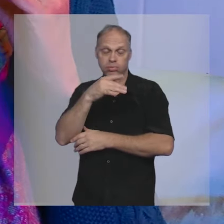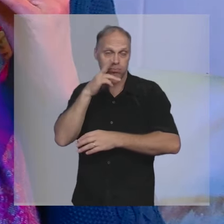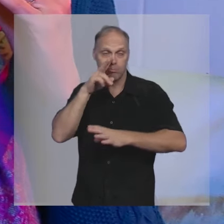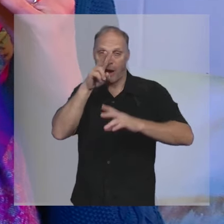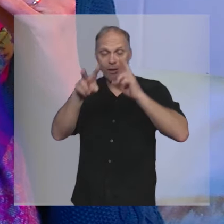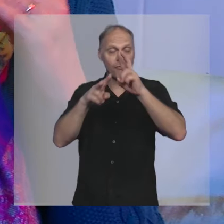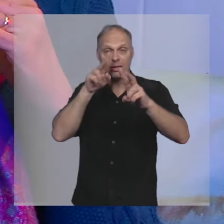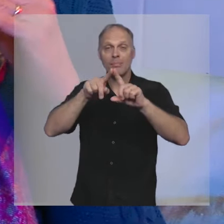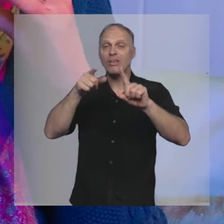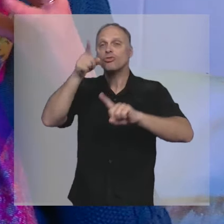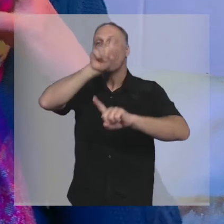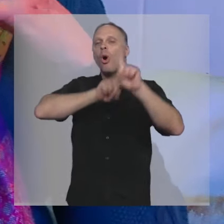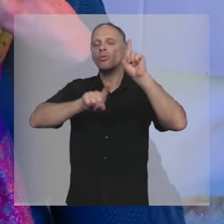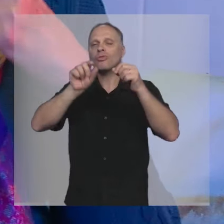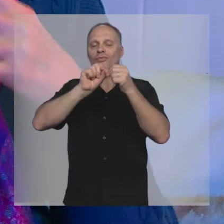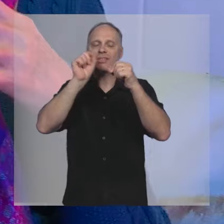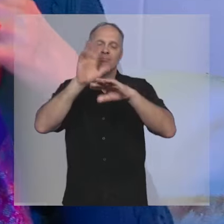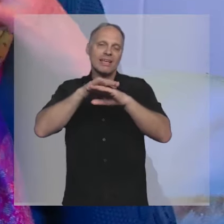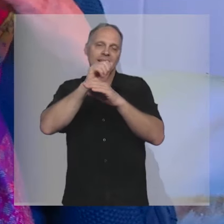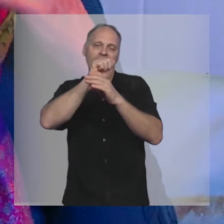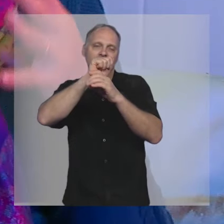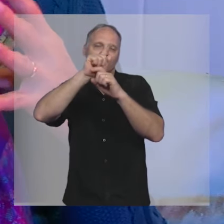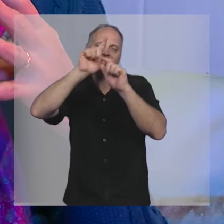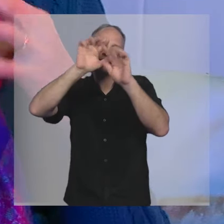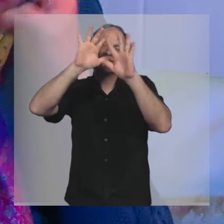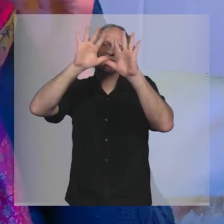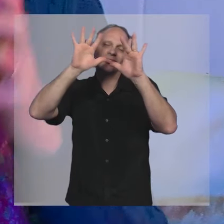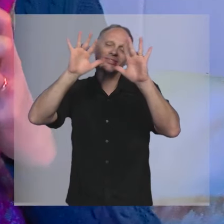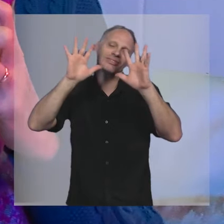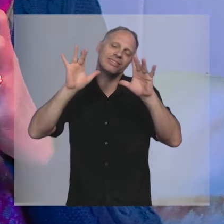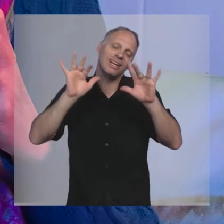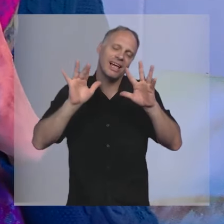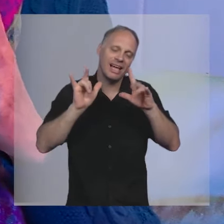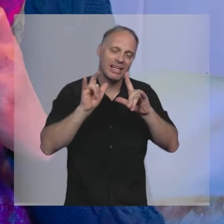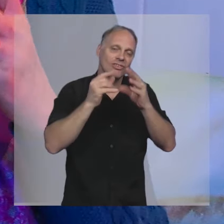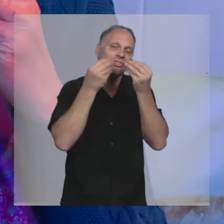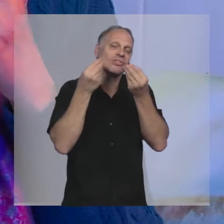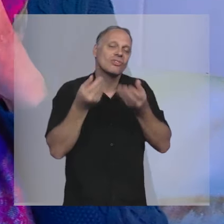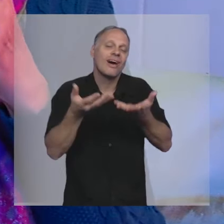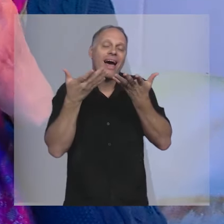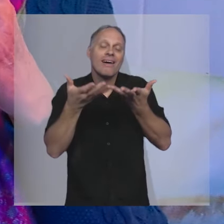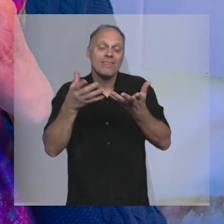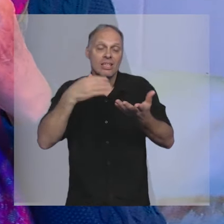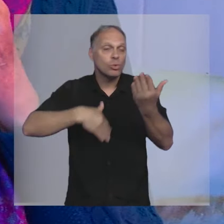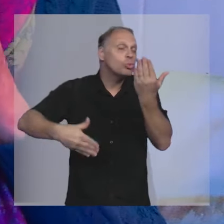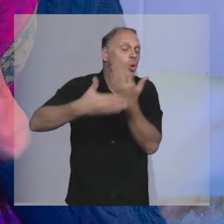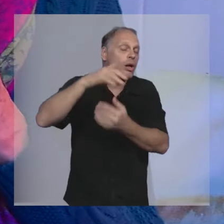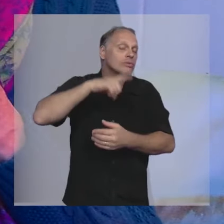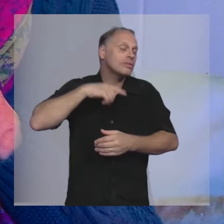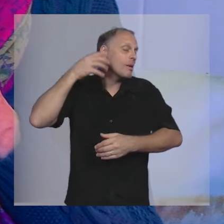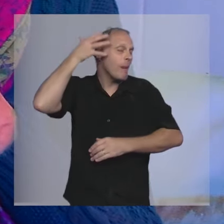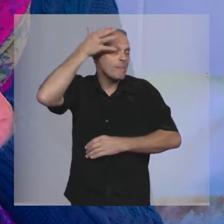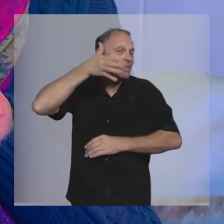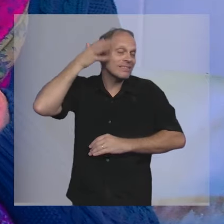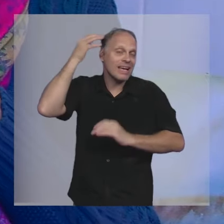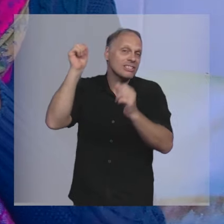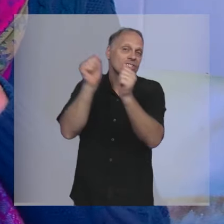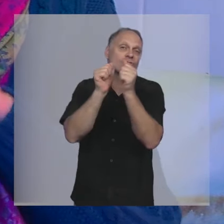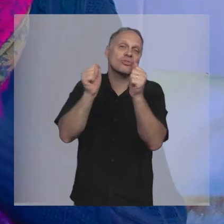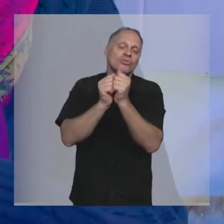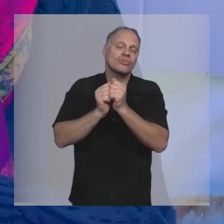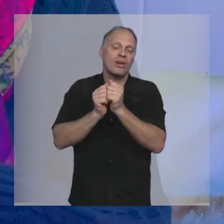as cores eu fiz mais azulados, mais suaves, e todos eles trazem uma mensagem